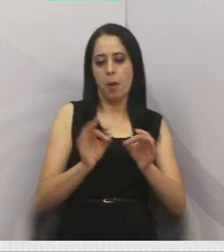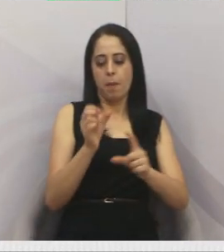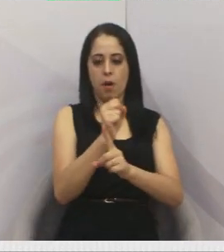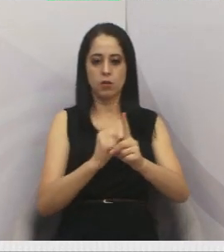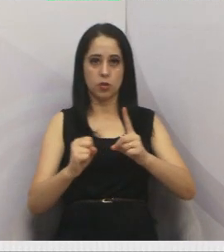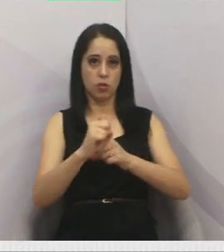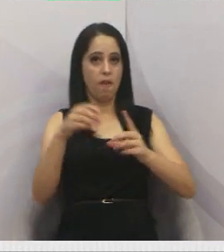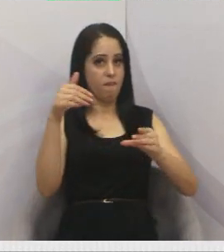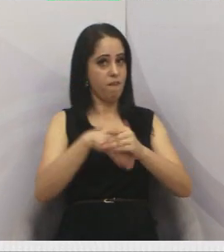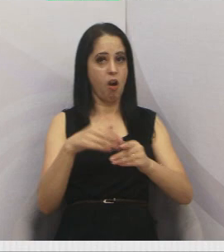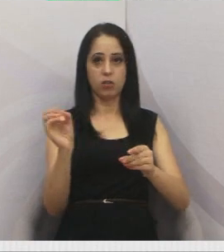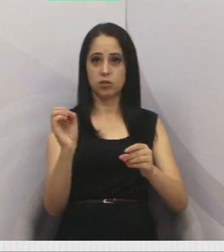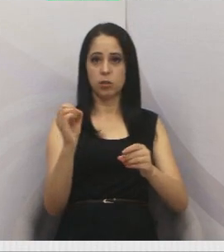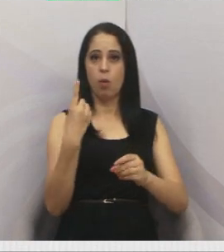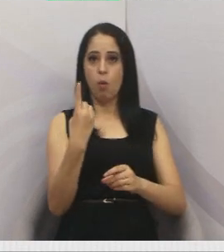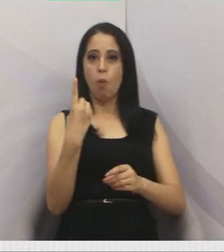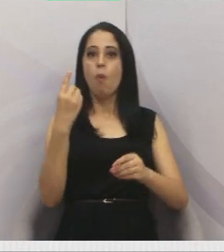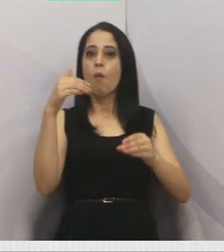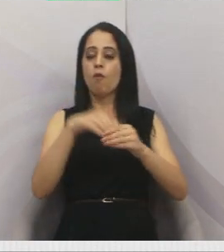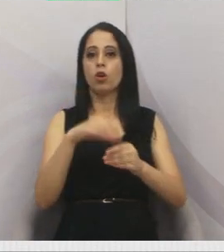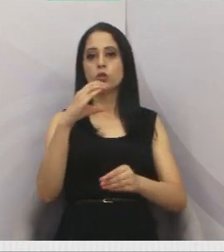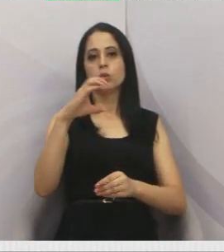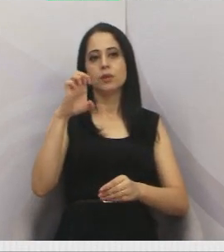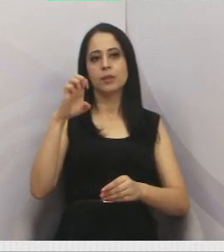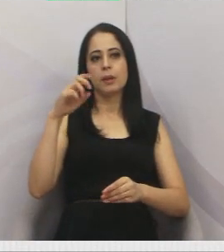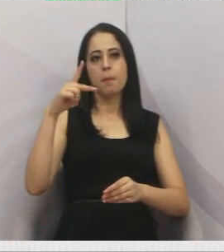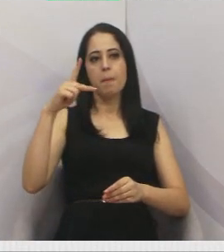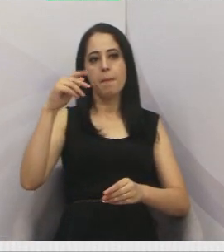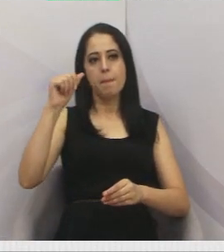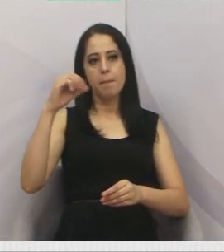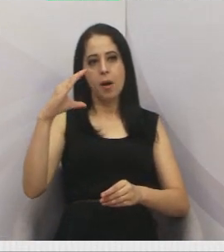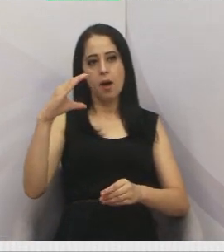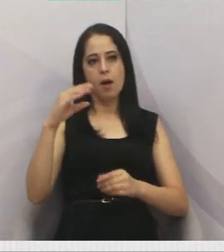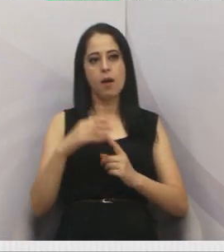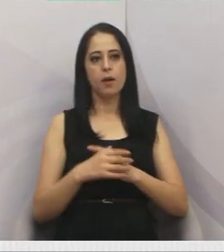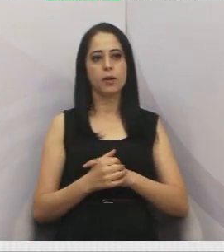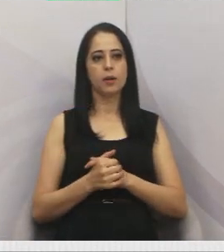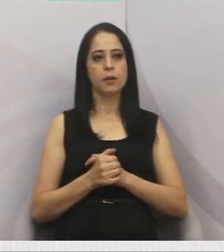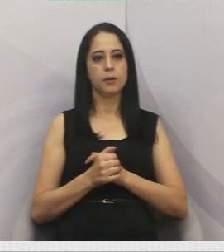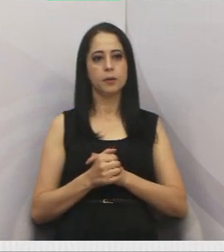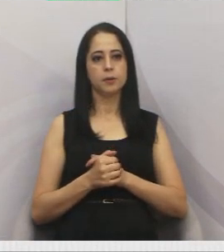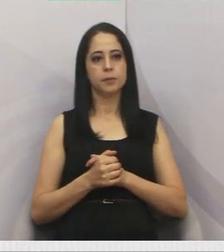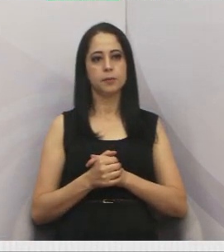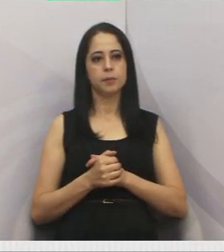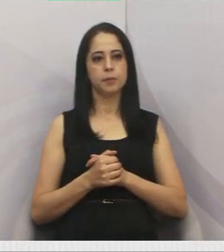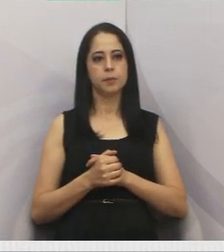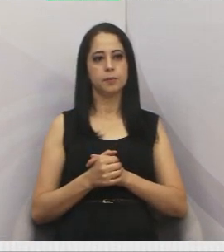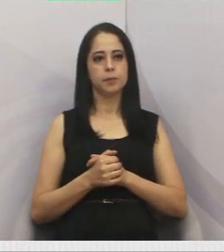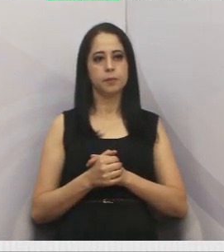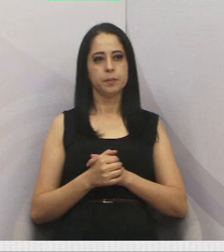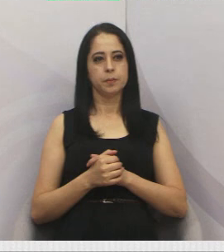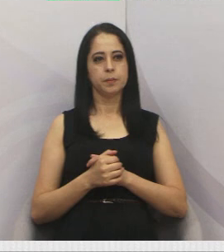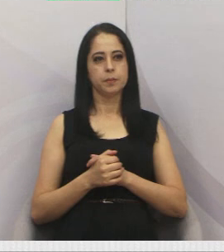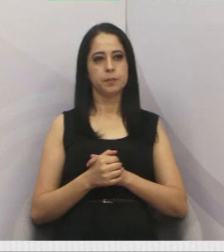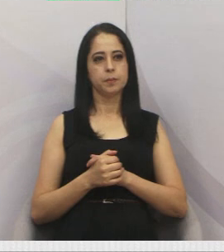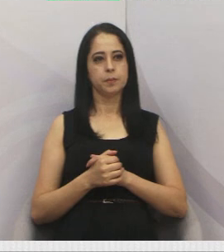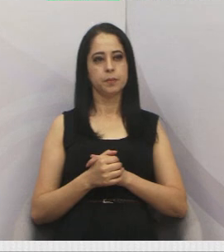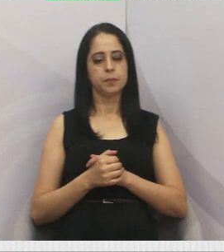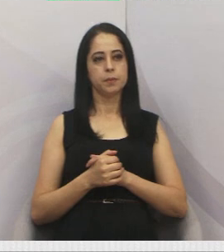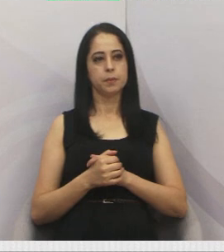Organização da Sociedade Civil, um voto para CEPAC. Próximo voto.